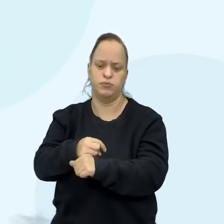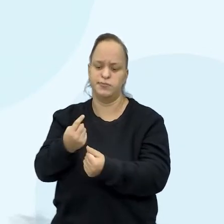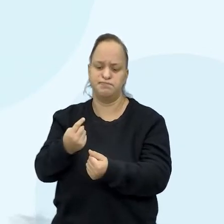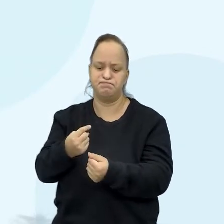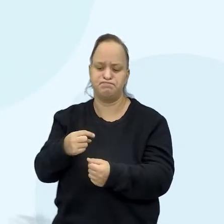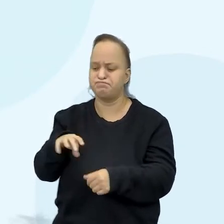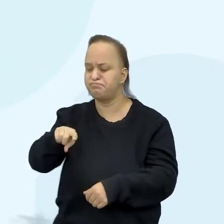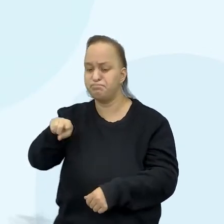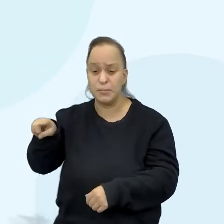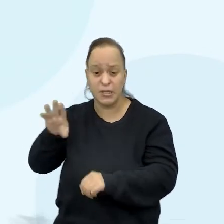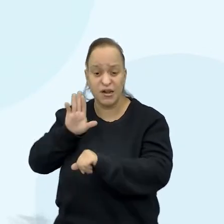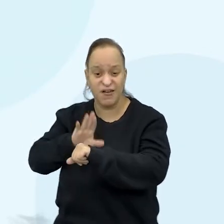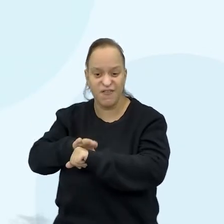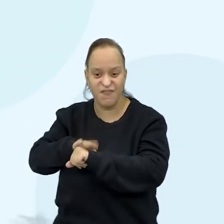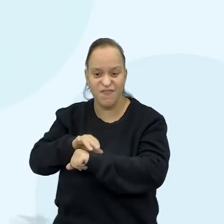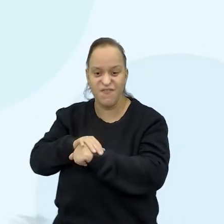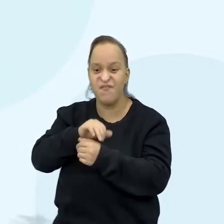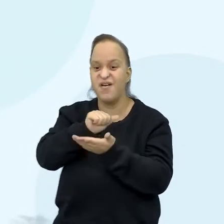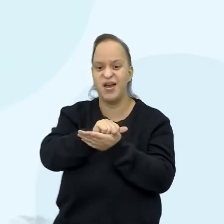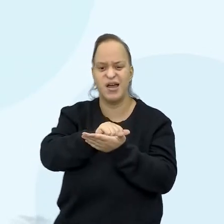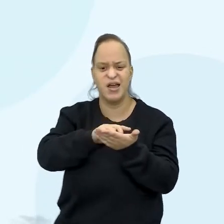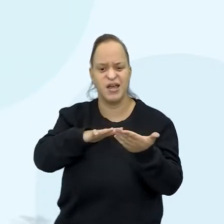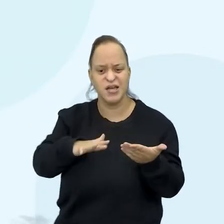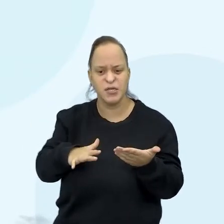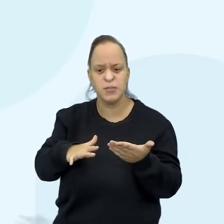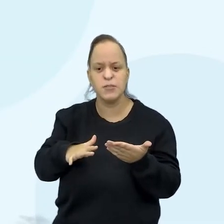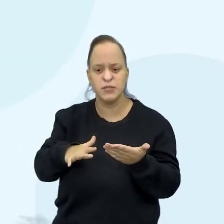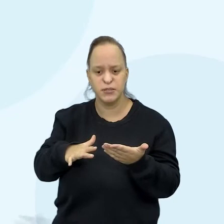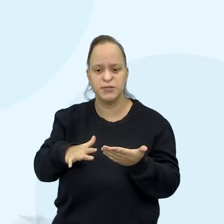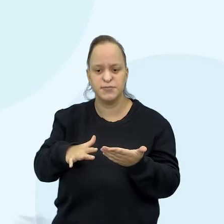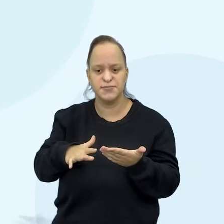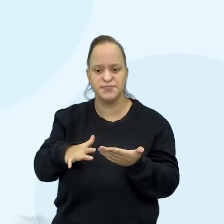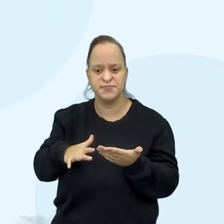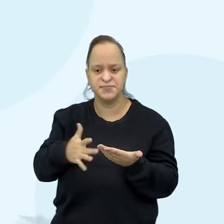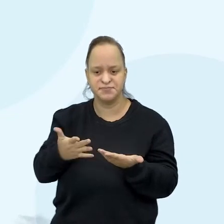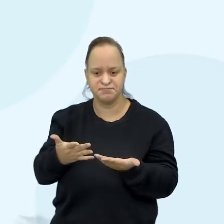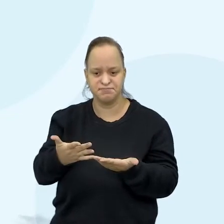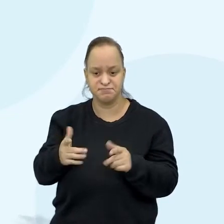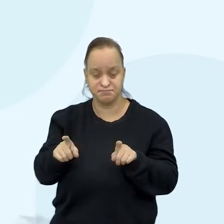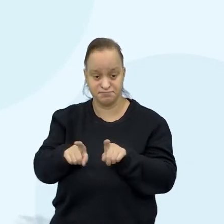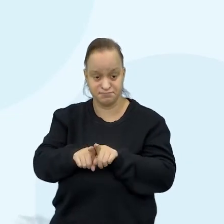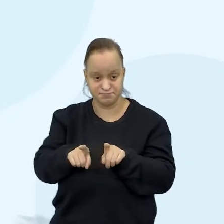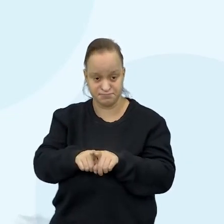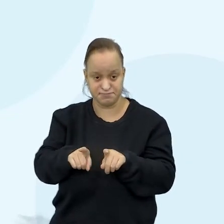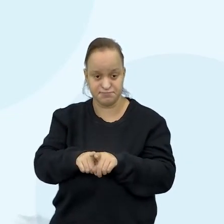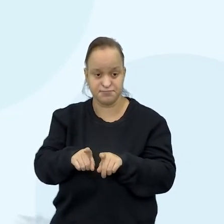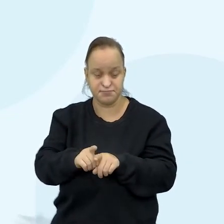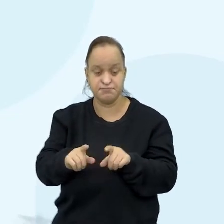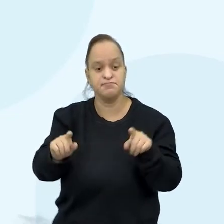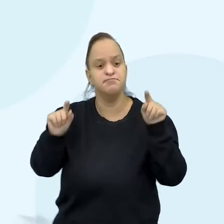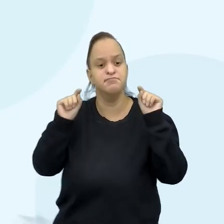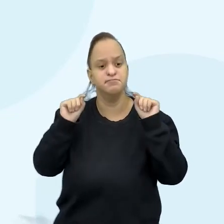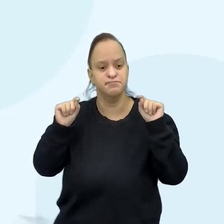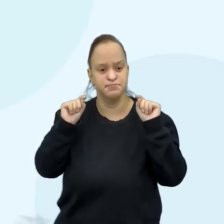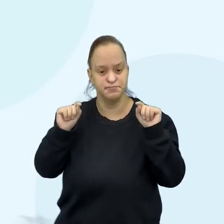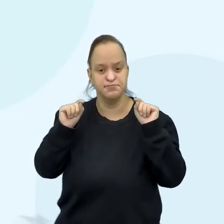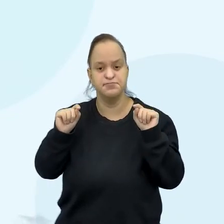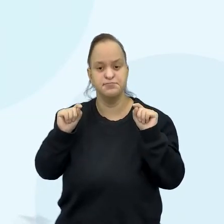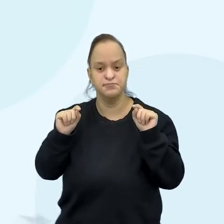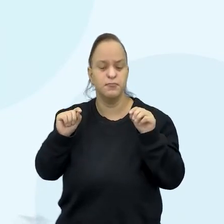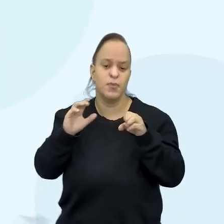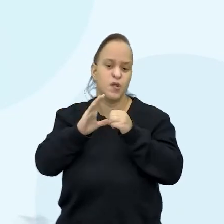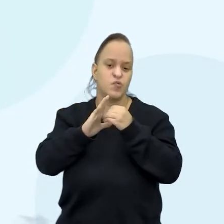cada indivíduo. No bojo dessas atividades regulares vem também uma outra característica